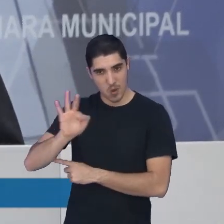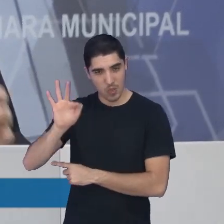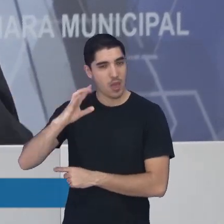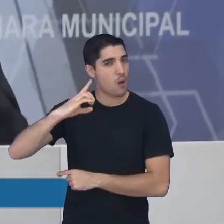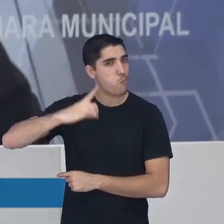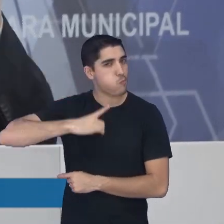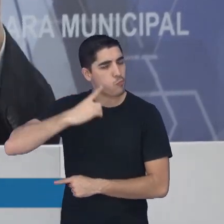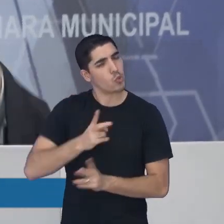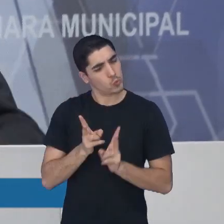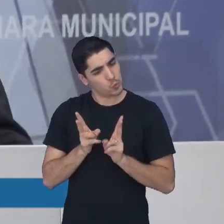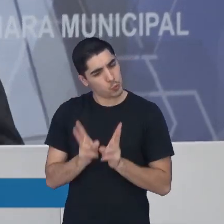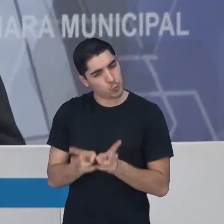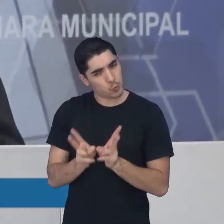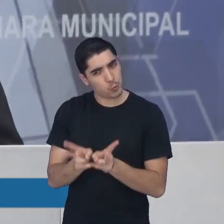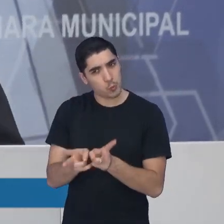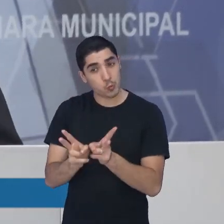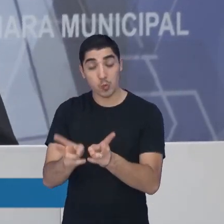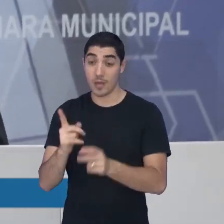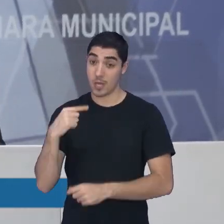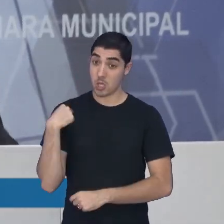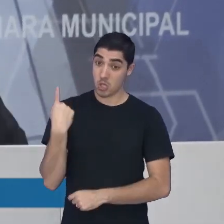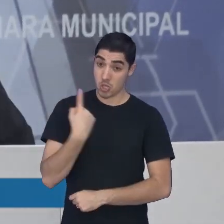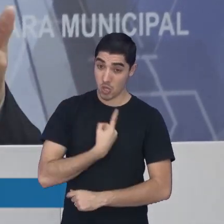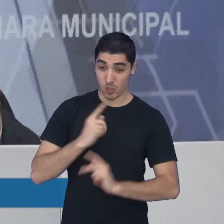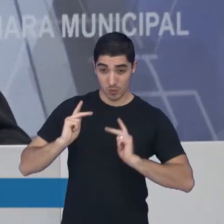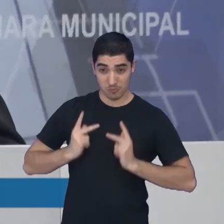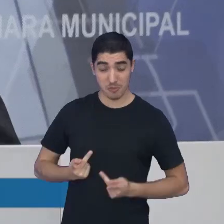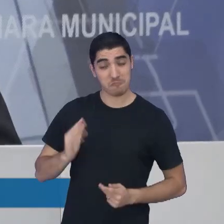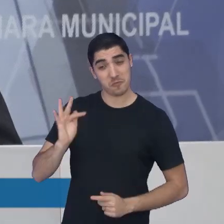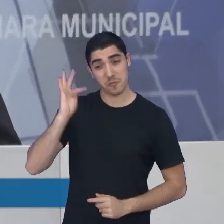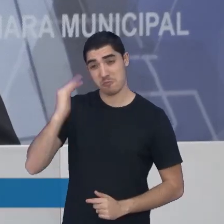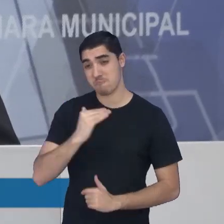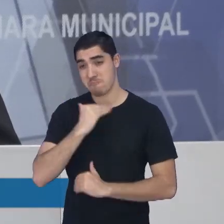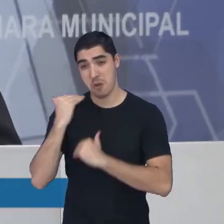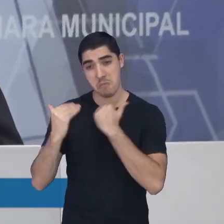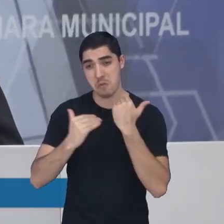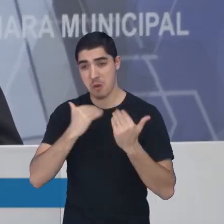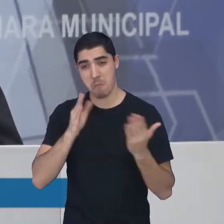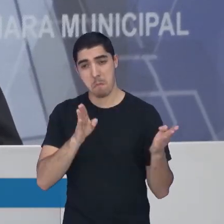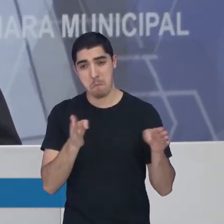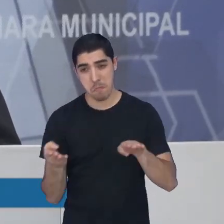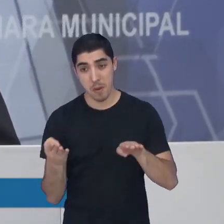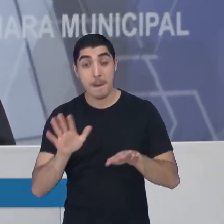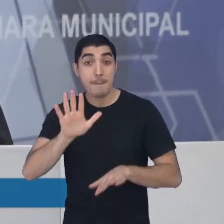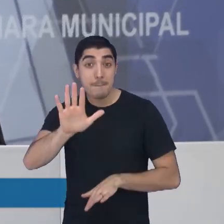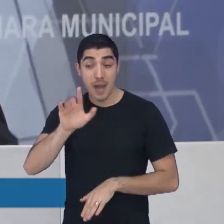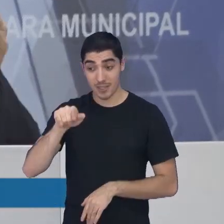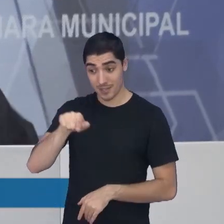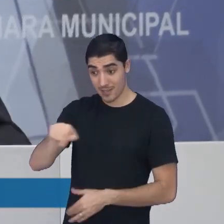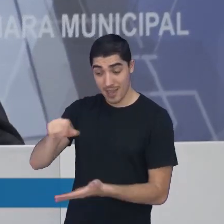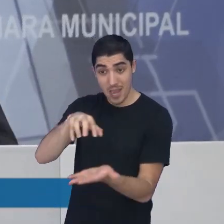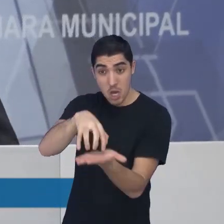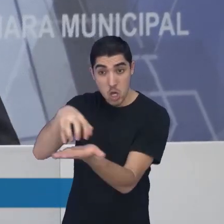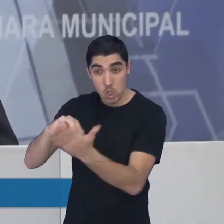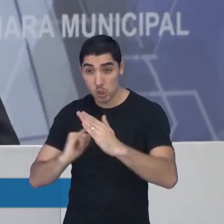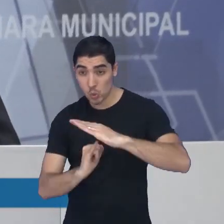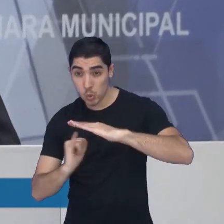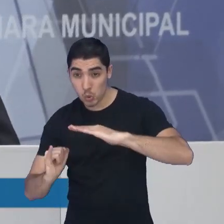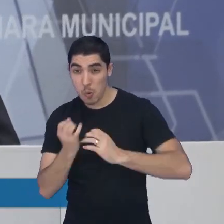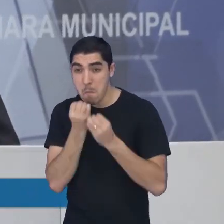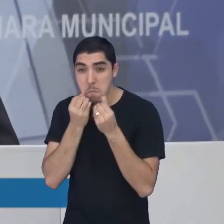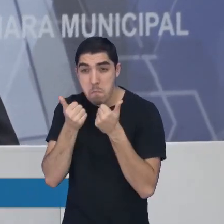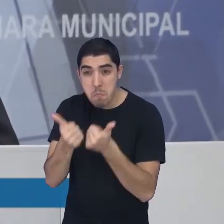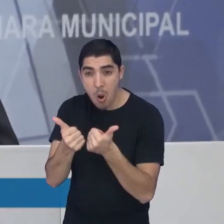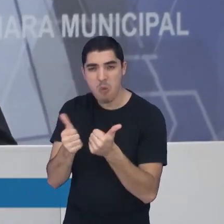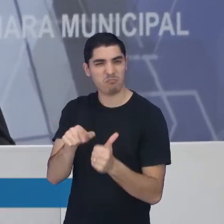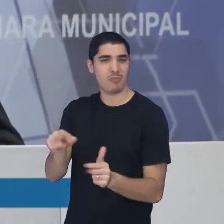perpetue. Nós, seres humanos, passamos e as boas instituições ficam. Né? E eu espero que a